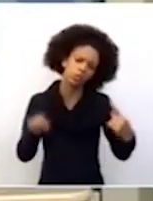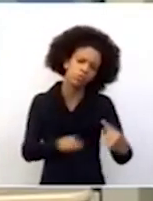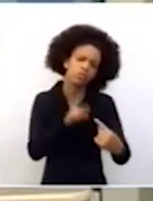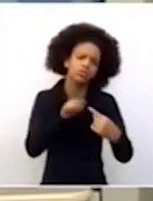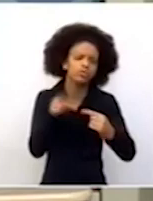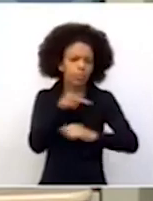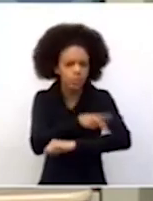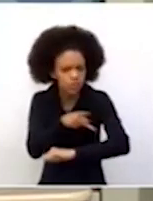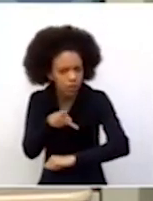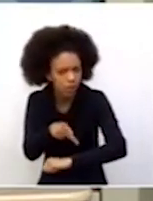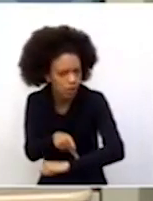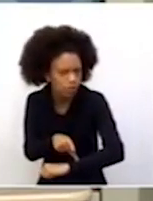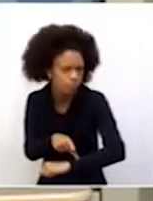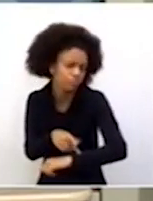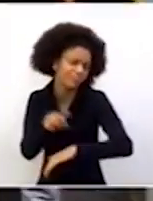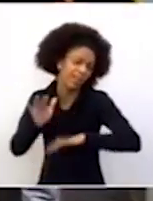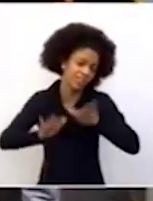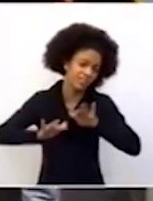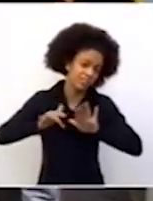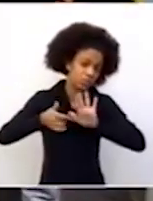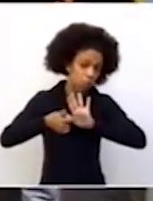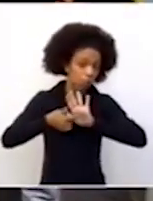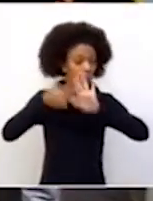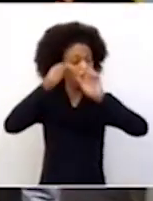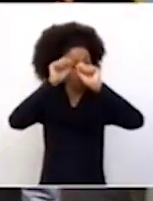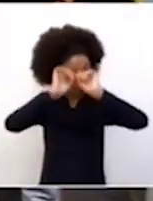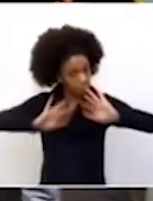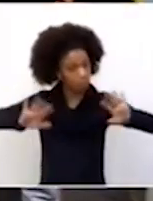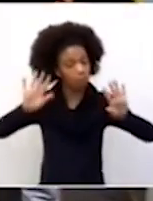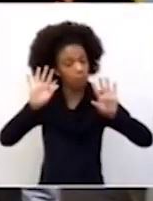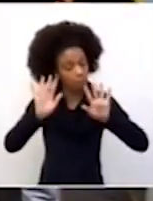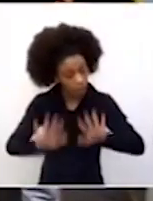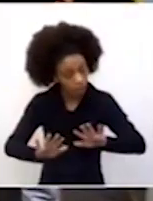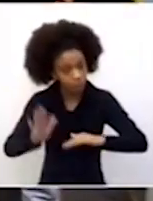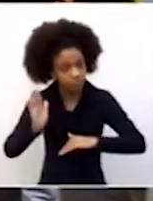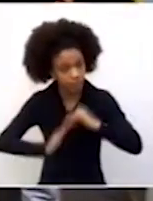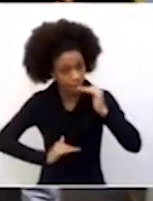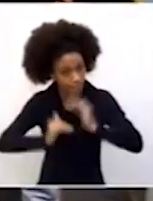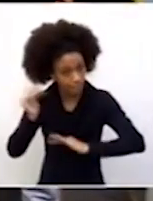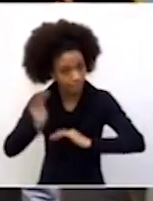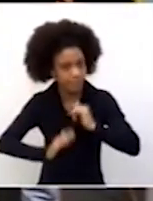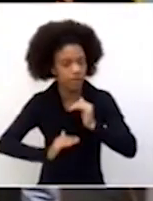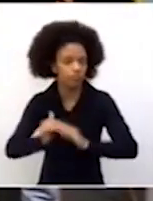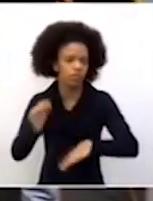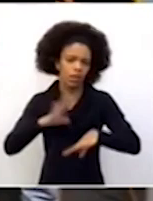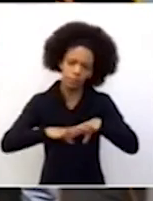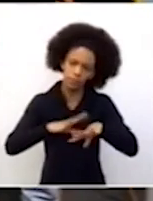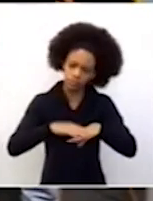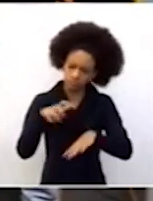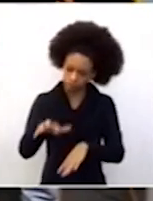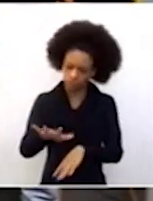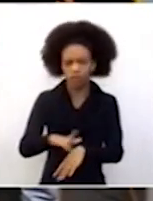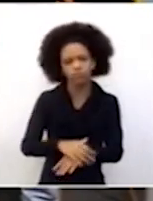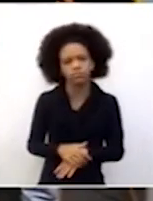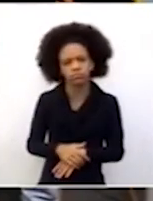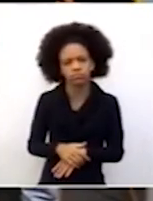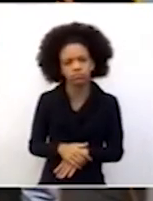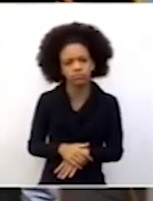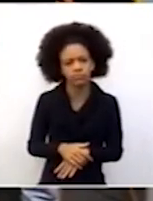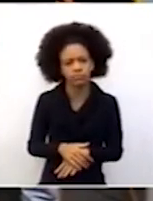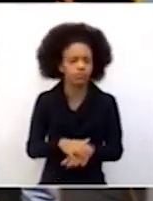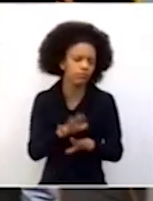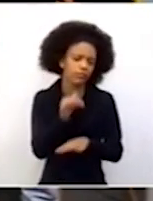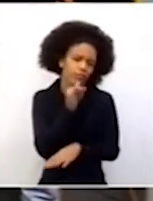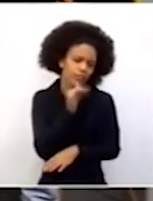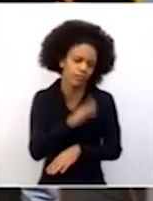pedagógica, assim, às vezes não está tão explícita, mas implicitamente, né, a parte matemática está ali. tá? No âmbito, por exemplo,